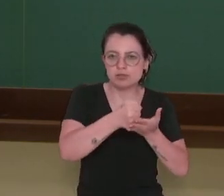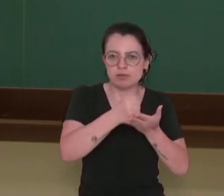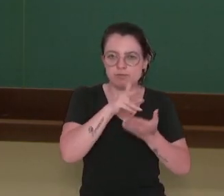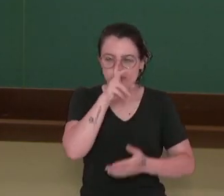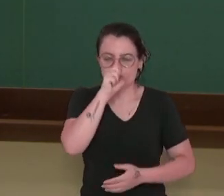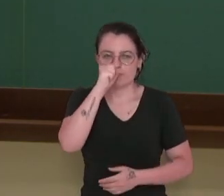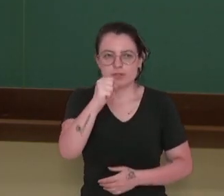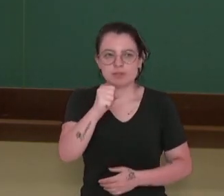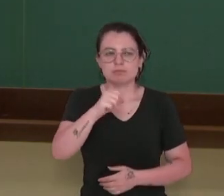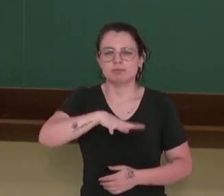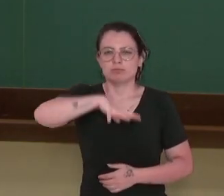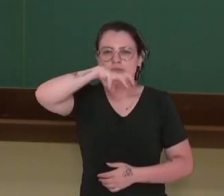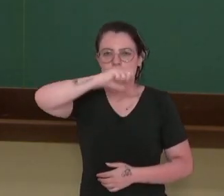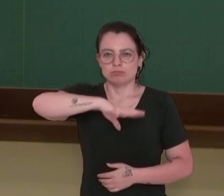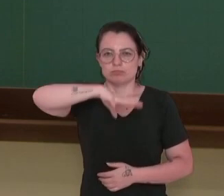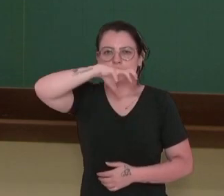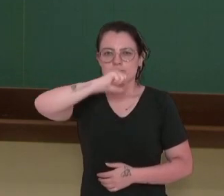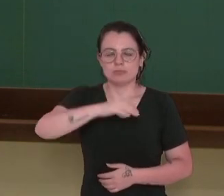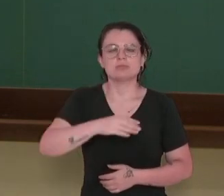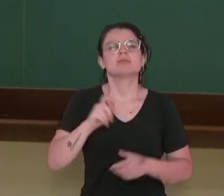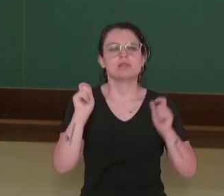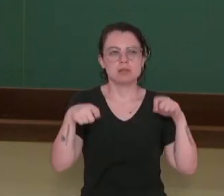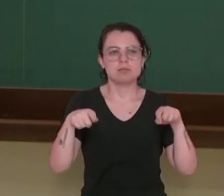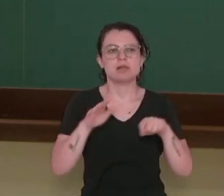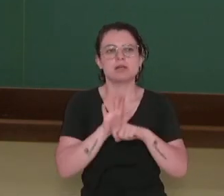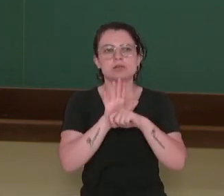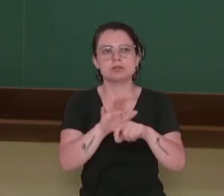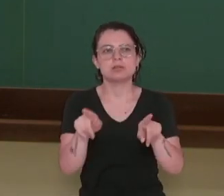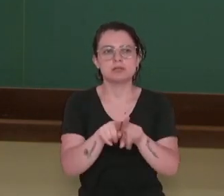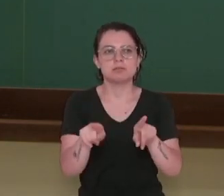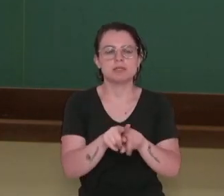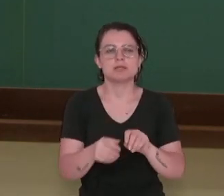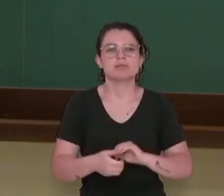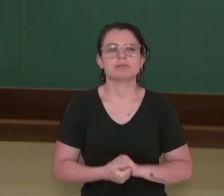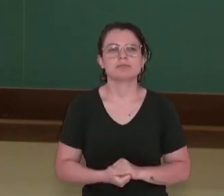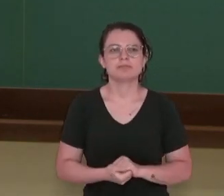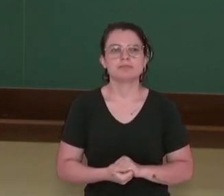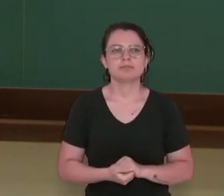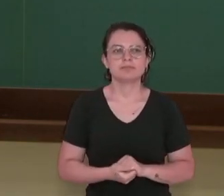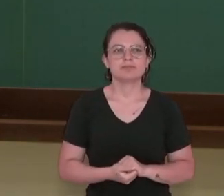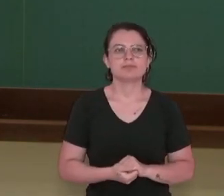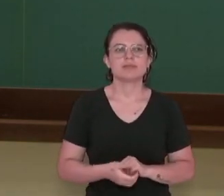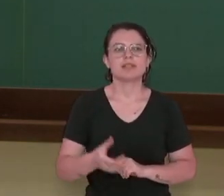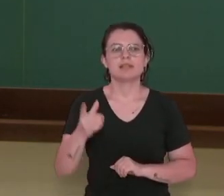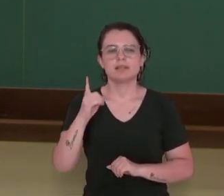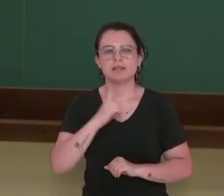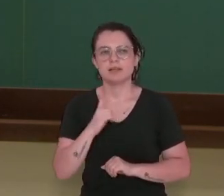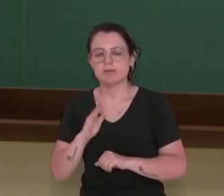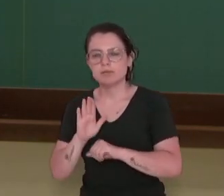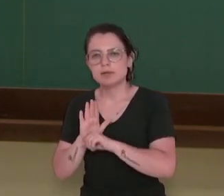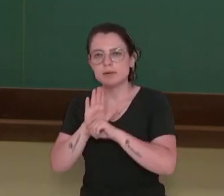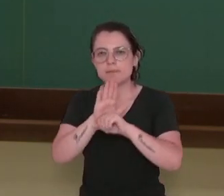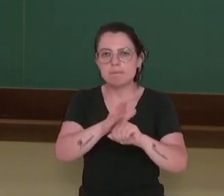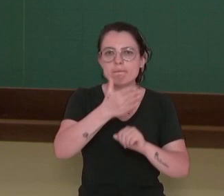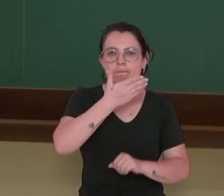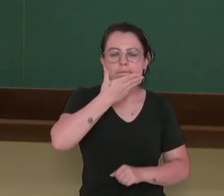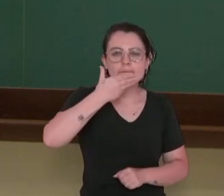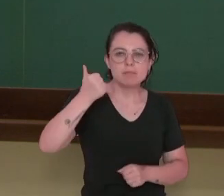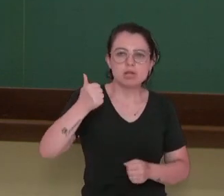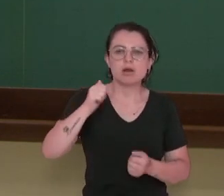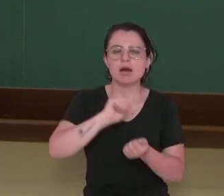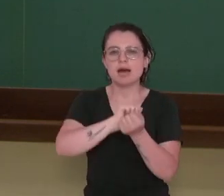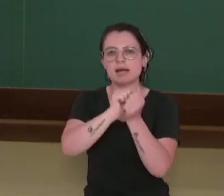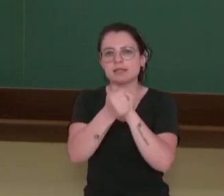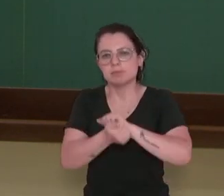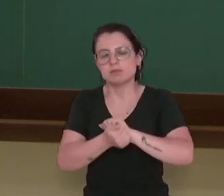outras aptidões físicas. E pode, sendo assim, os aparelhos das ginásticas têm como objetivo auxiliar